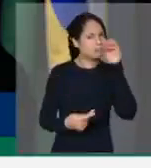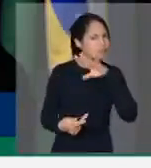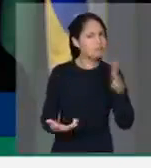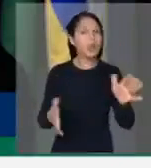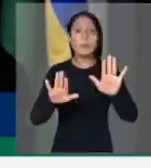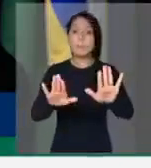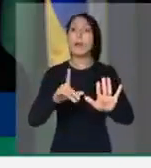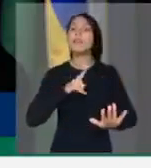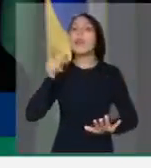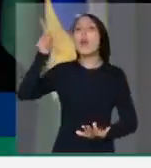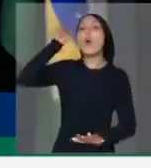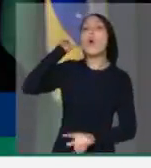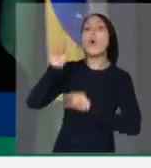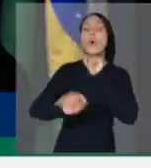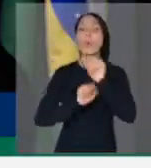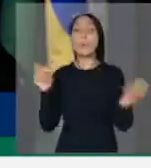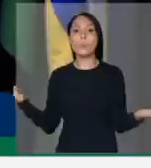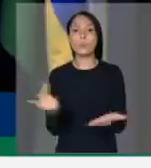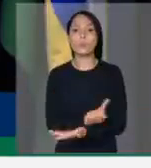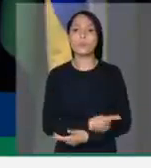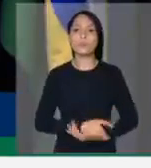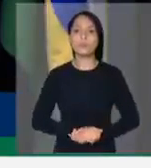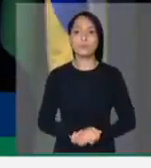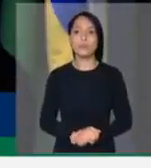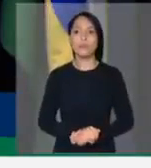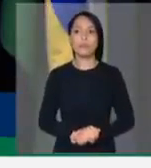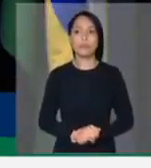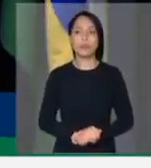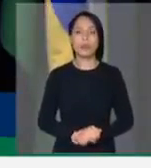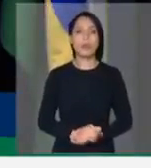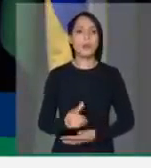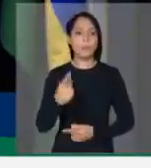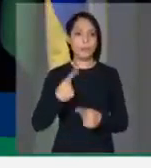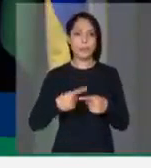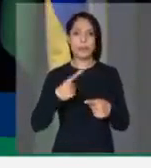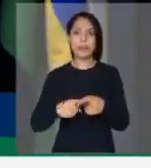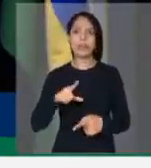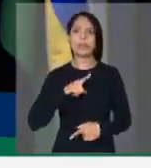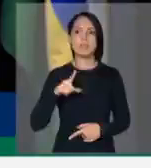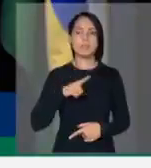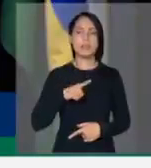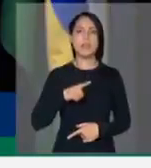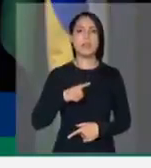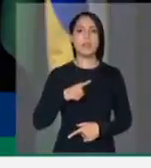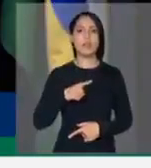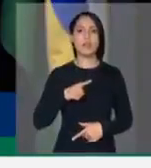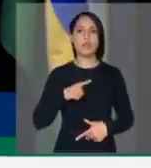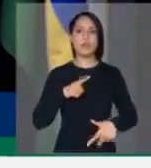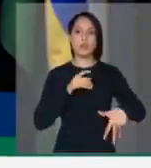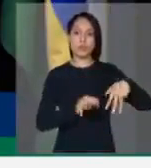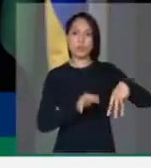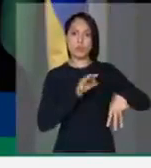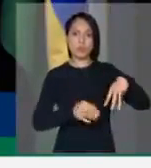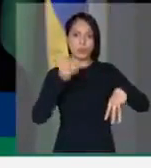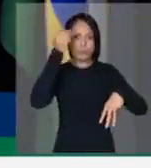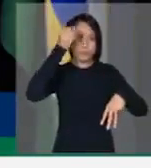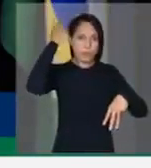ontem, mais especificamente com relação àquela medida autoritária do senhor